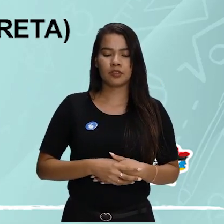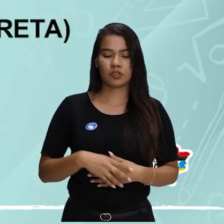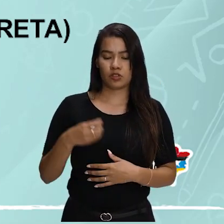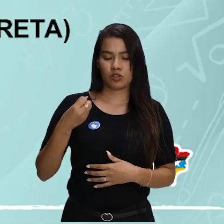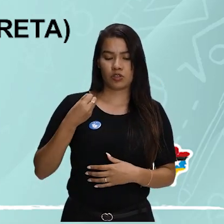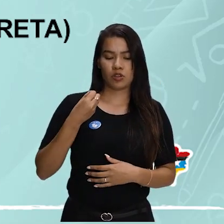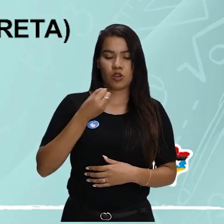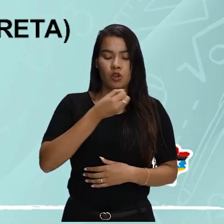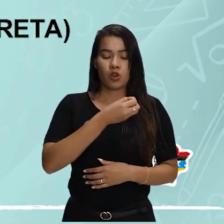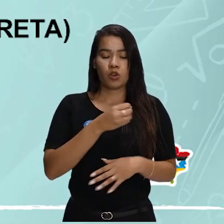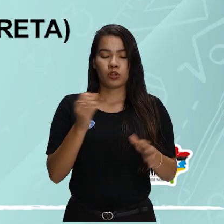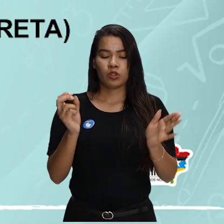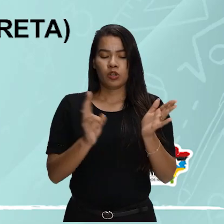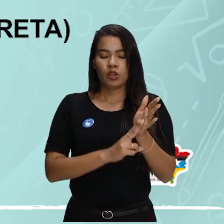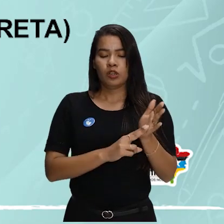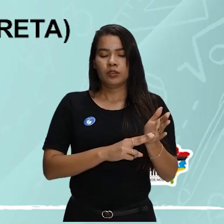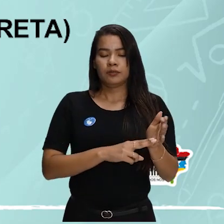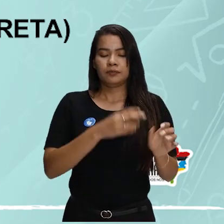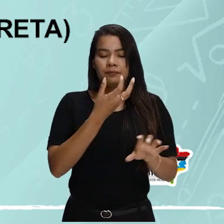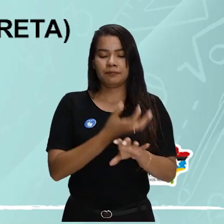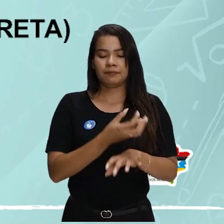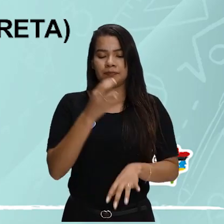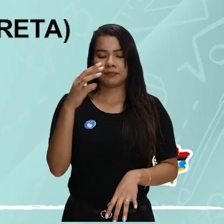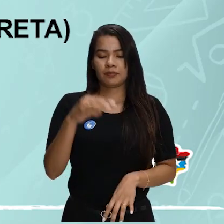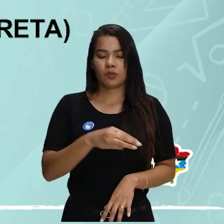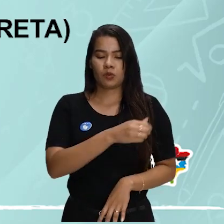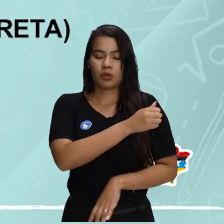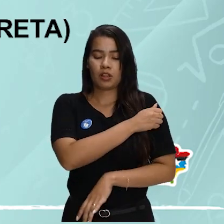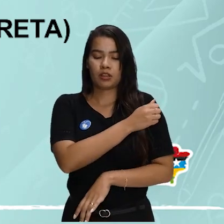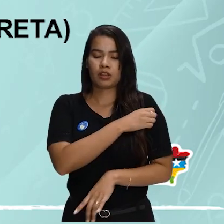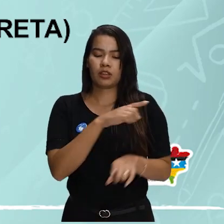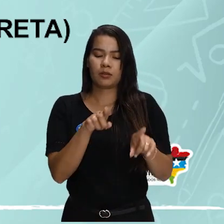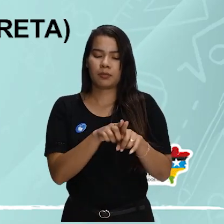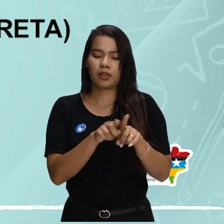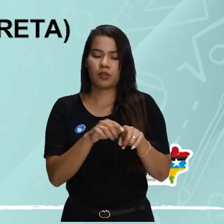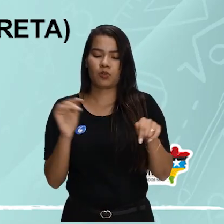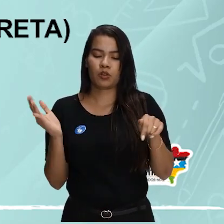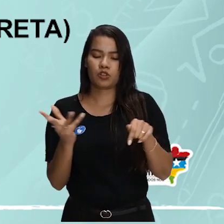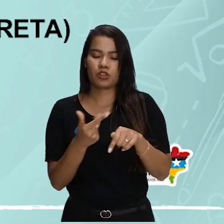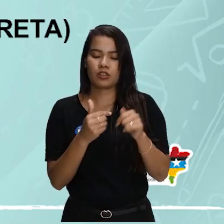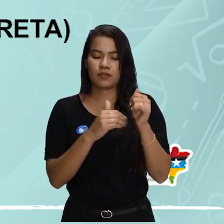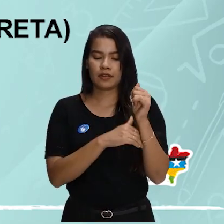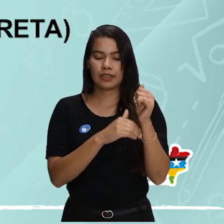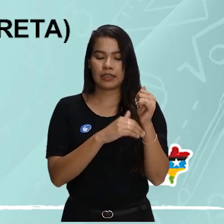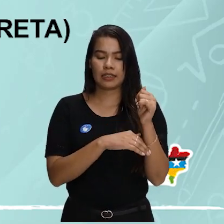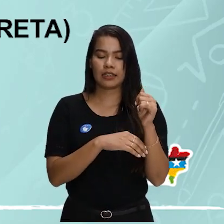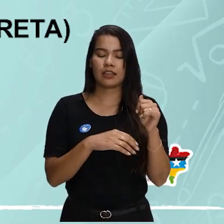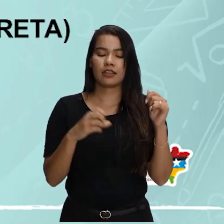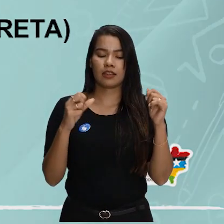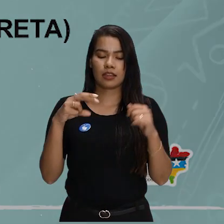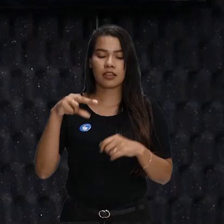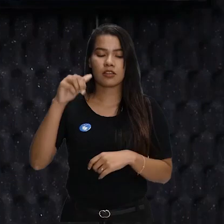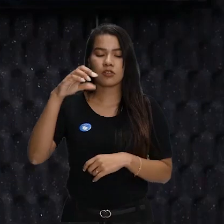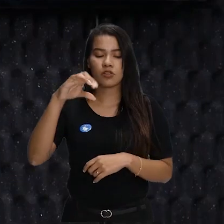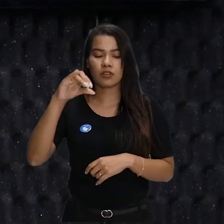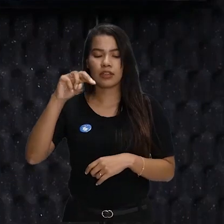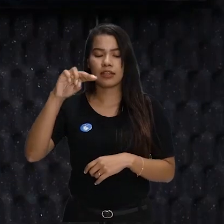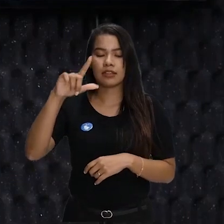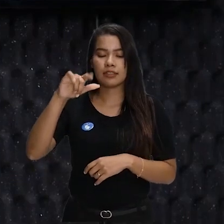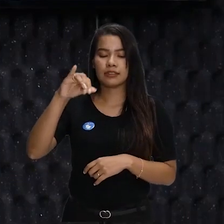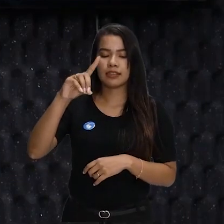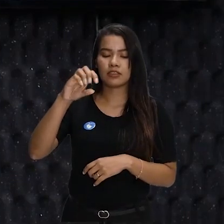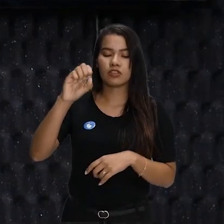Nacionalidade, qualitativa nominal. E a raça é uma qualitativa nominal também.